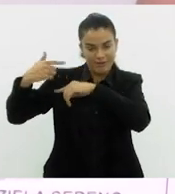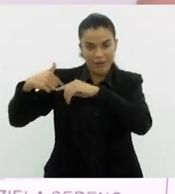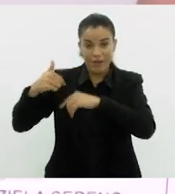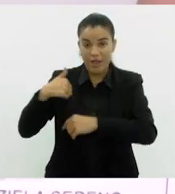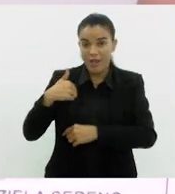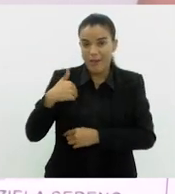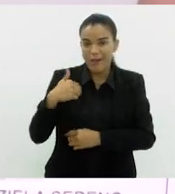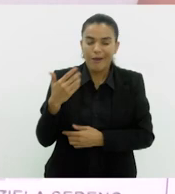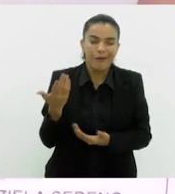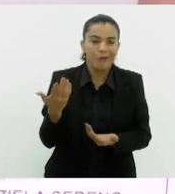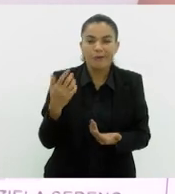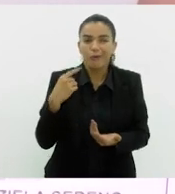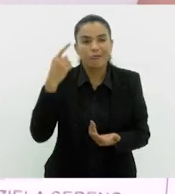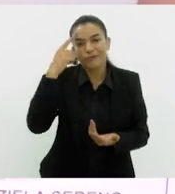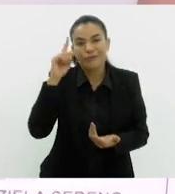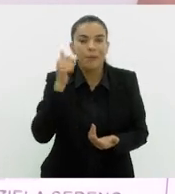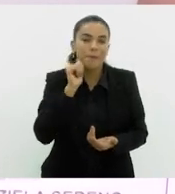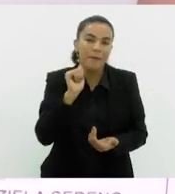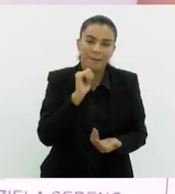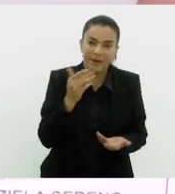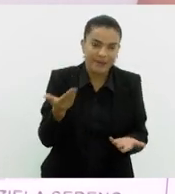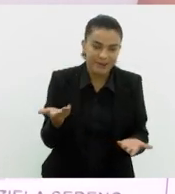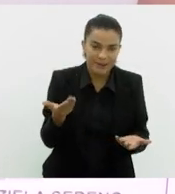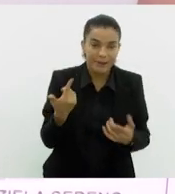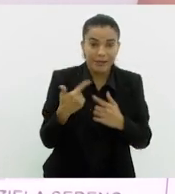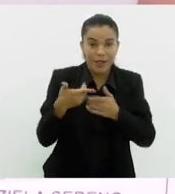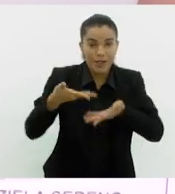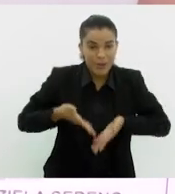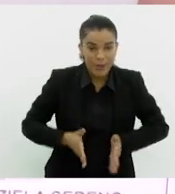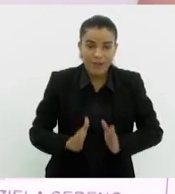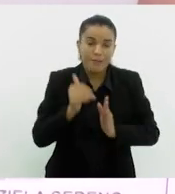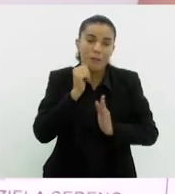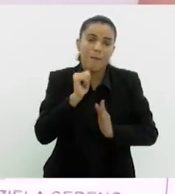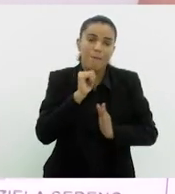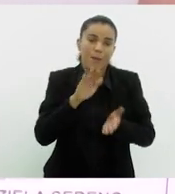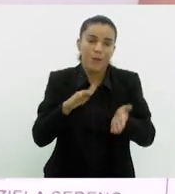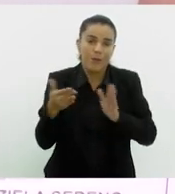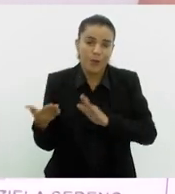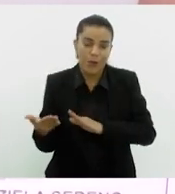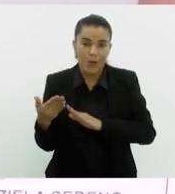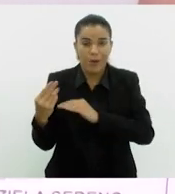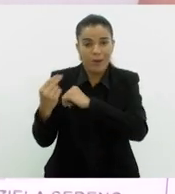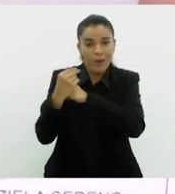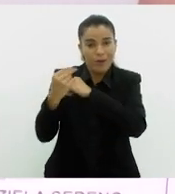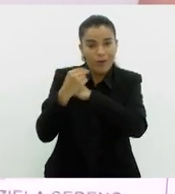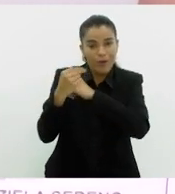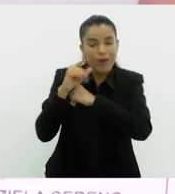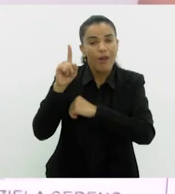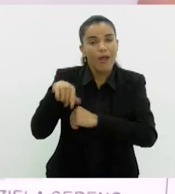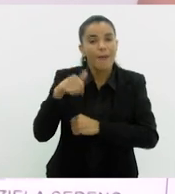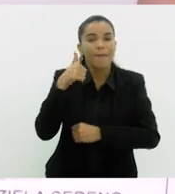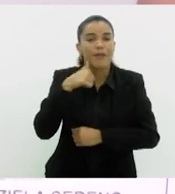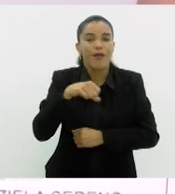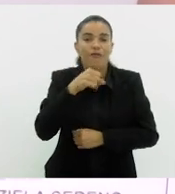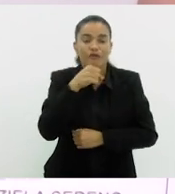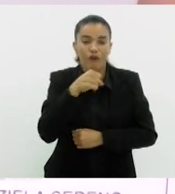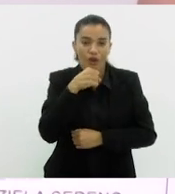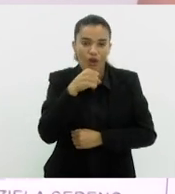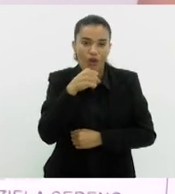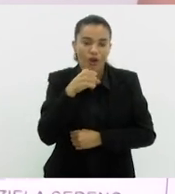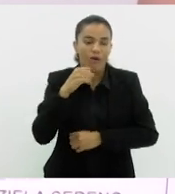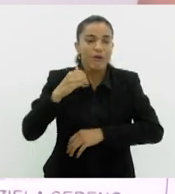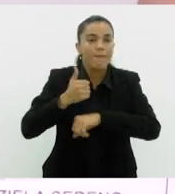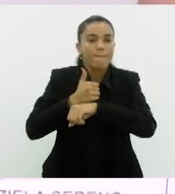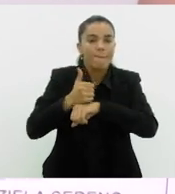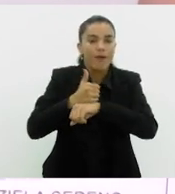Na verdade, eu não sei nem quem é minha mãe, gente, porque, quando eu nasci, ela morreu. Então, quem me criou foi minha avó, que era uma parteira, lá de São João de